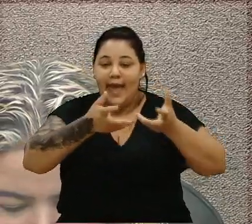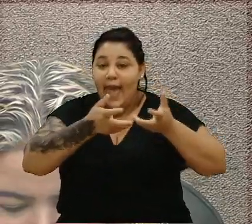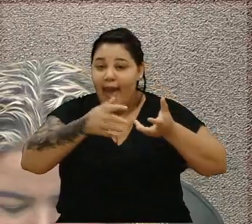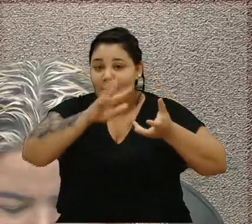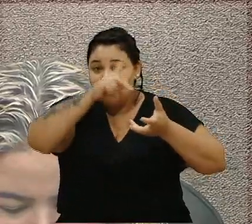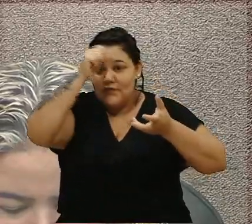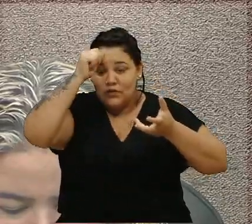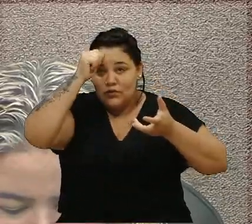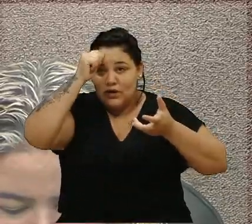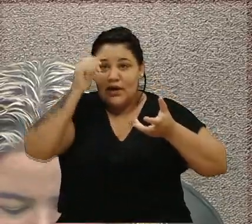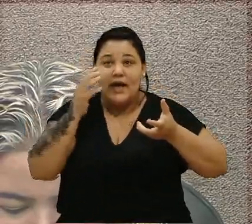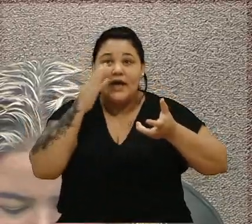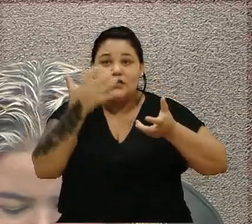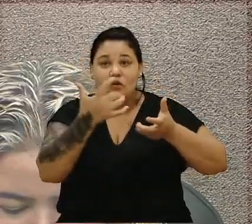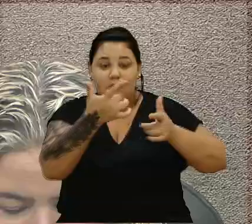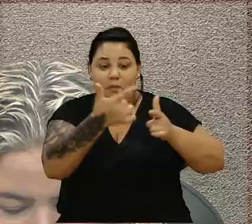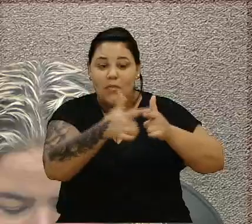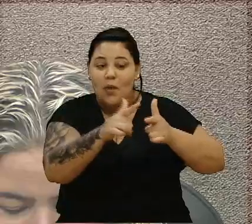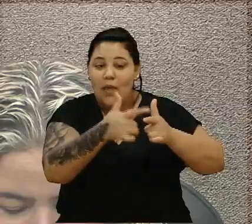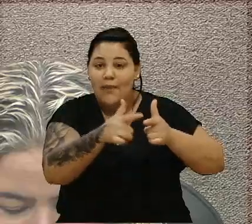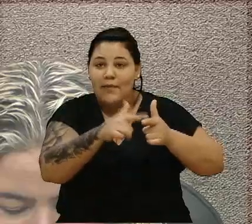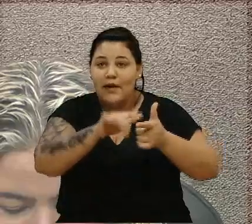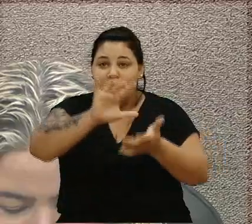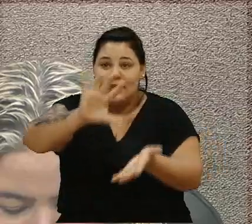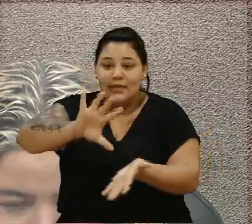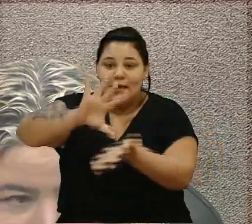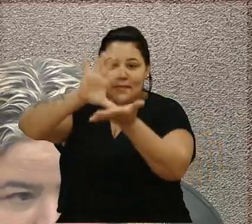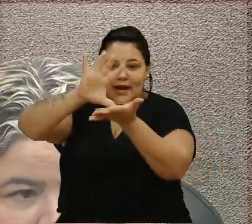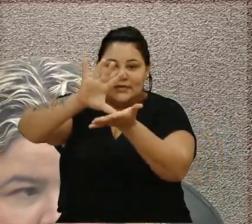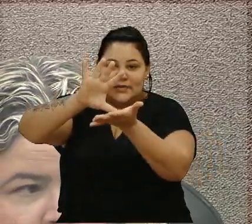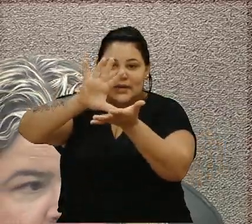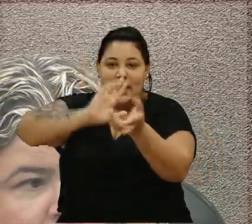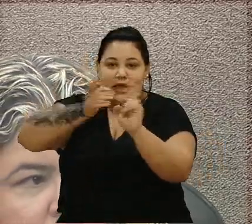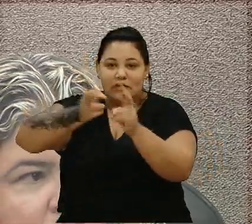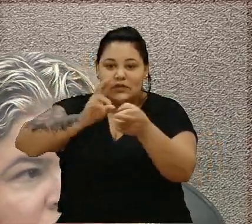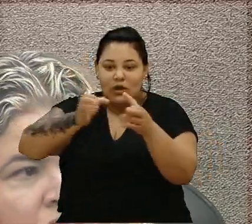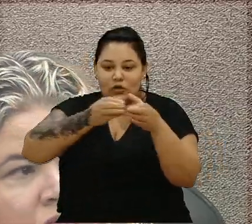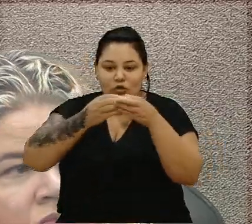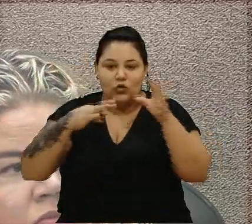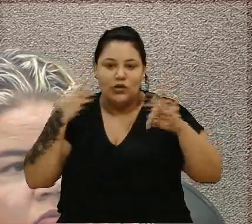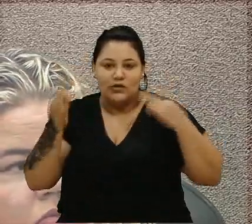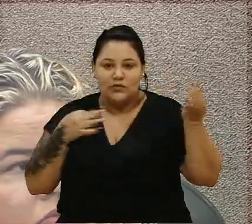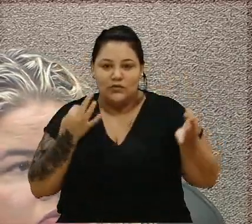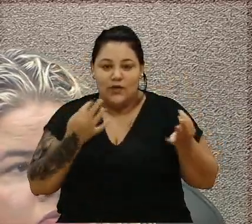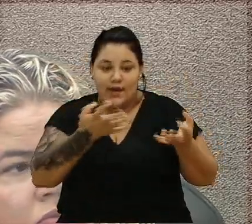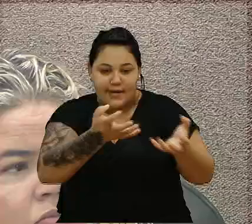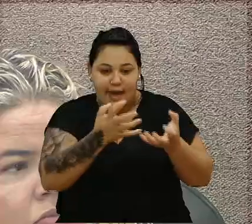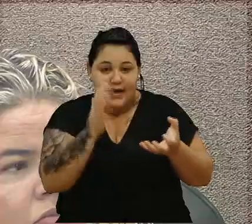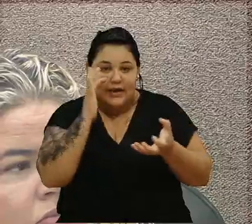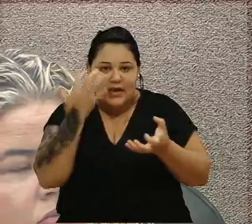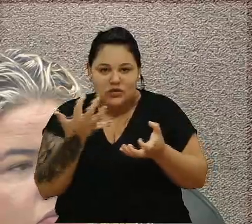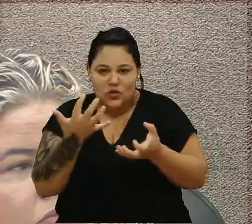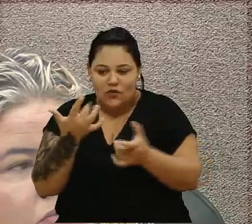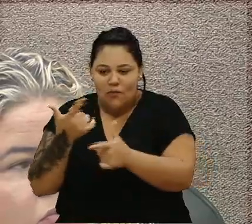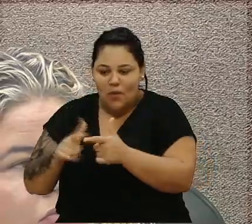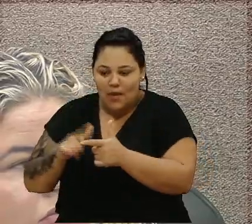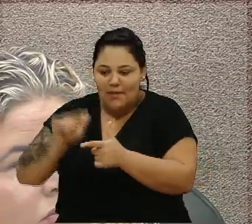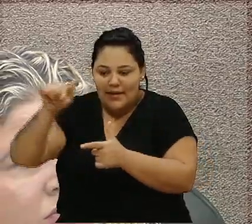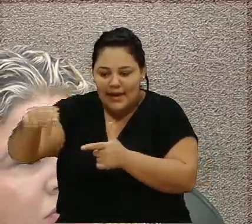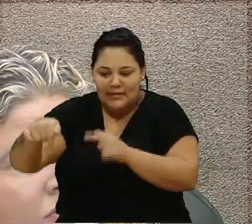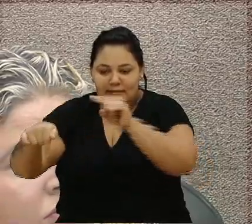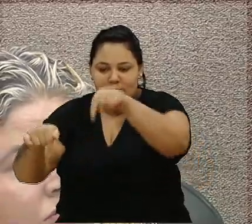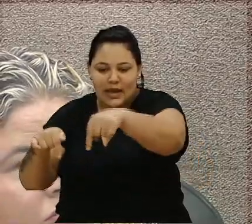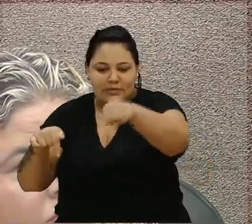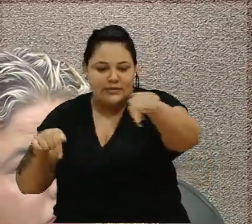prefeitura resolva o problema da praça na questão do turismo. Quer que a prefeitura resolva isso em tal lugar.